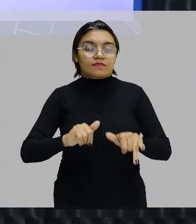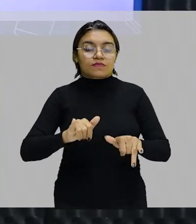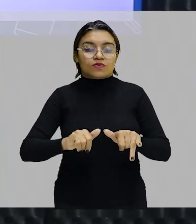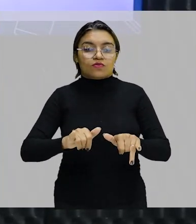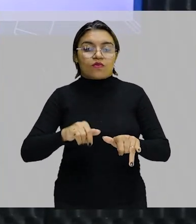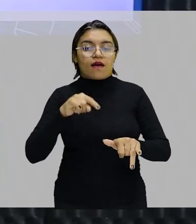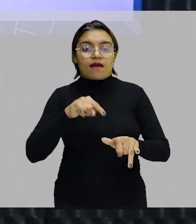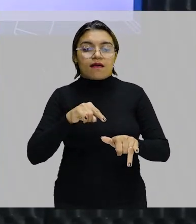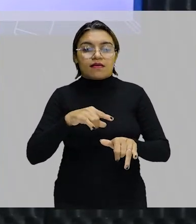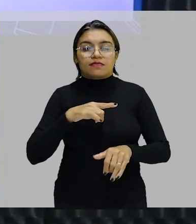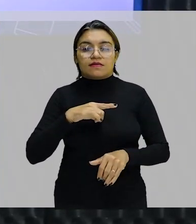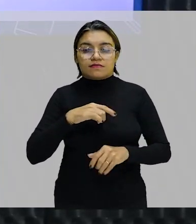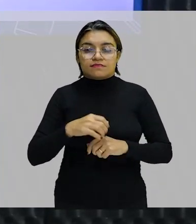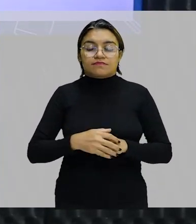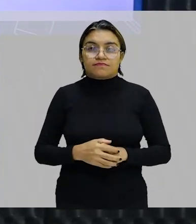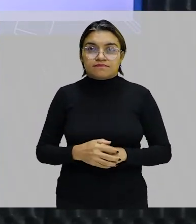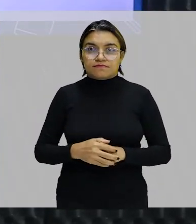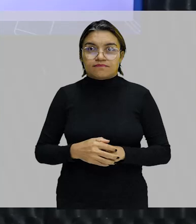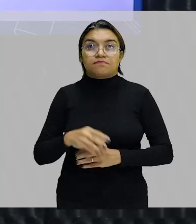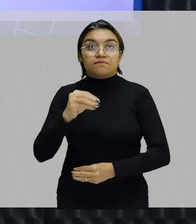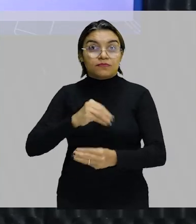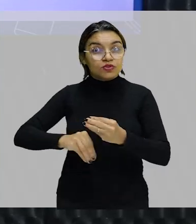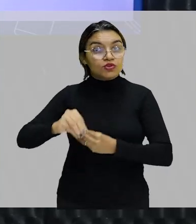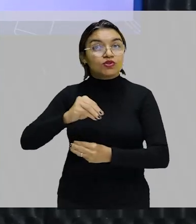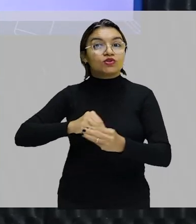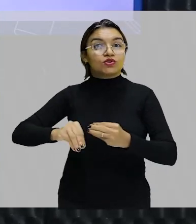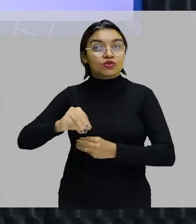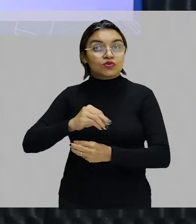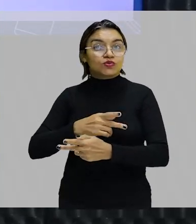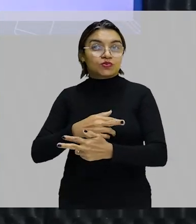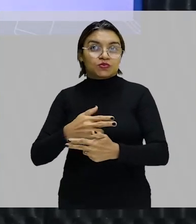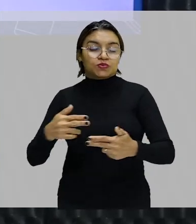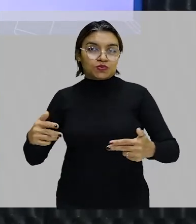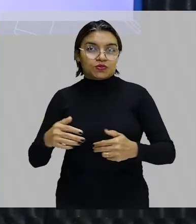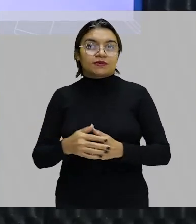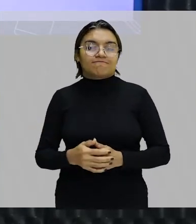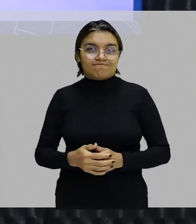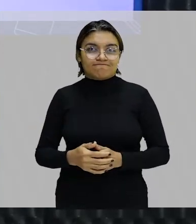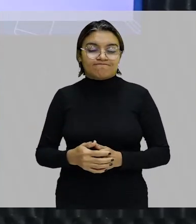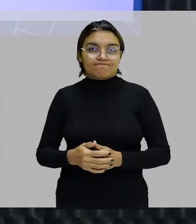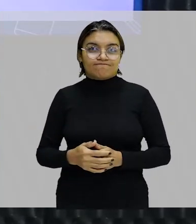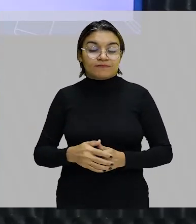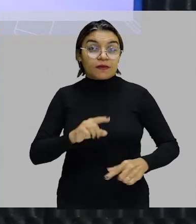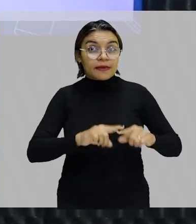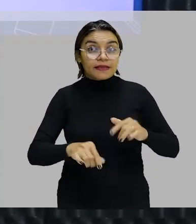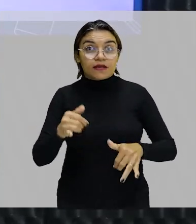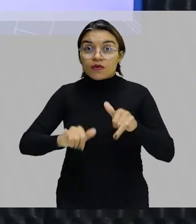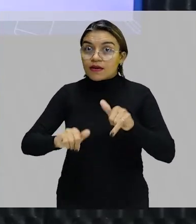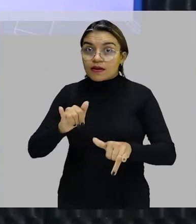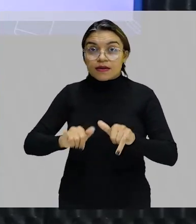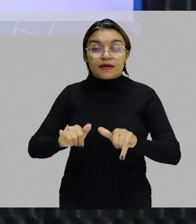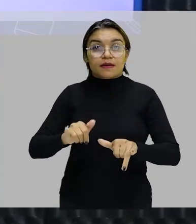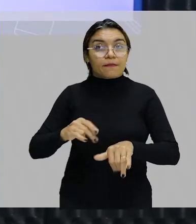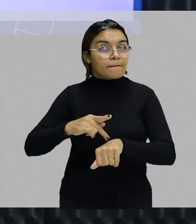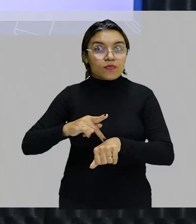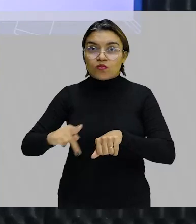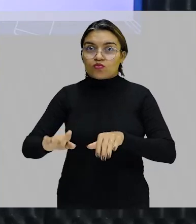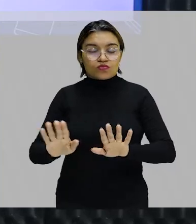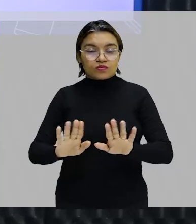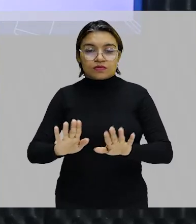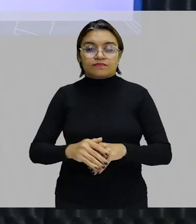a gente tiver impurezas, quando o reagente não for um material puro, certo? 100%